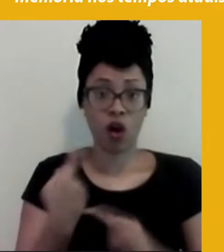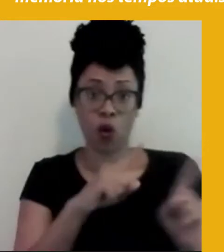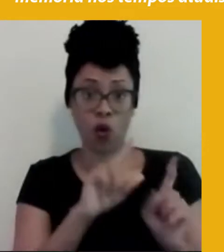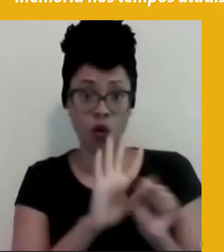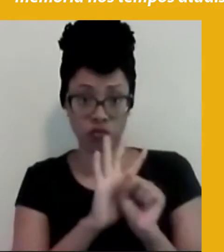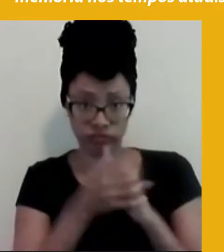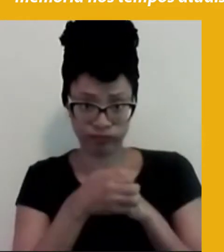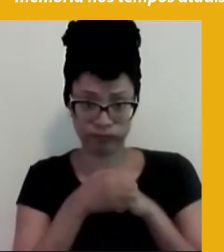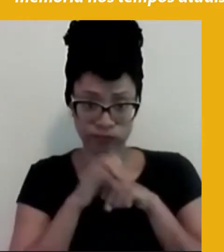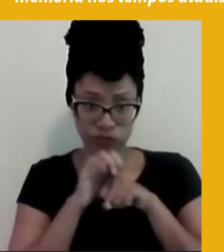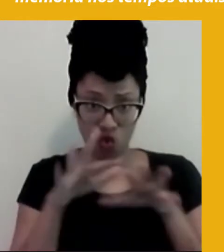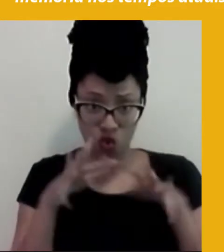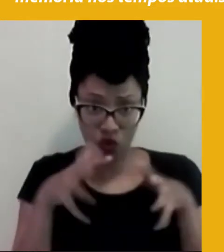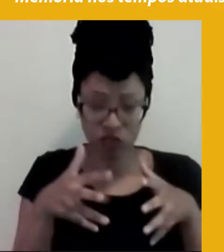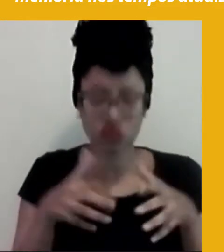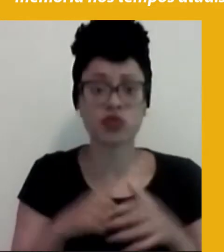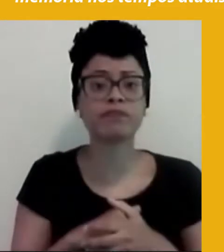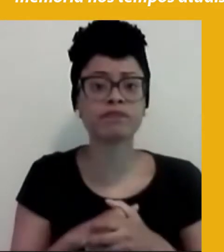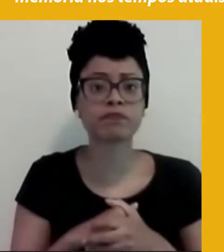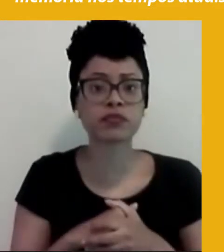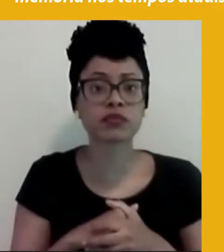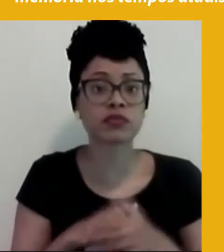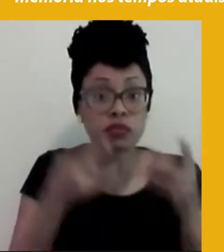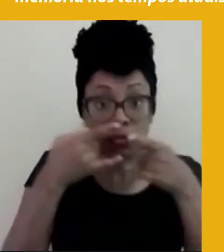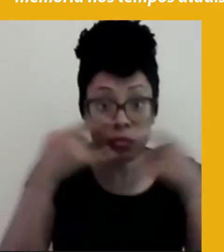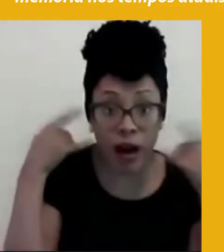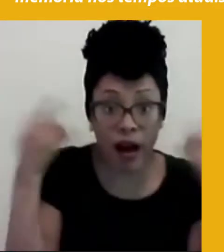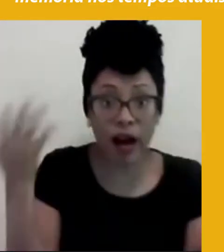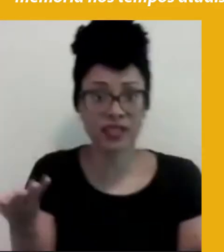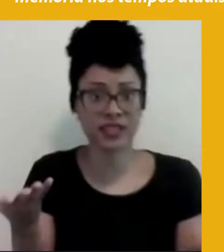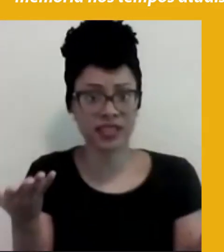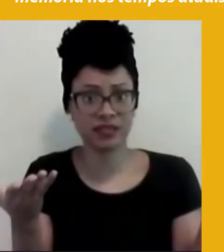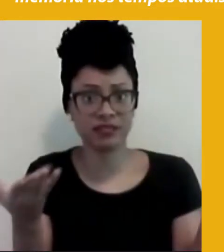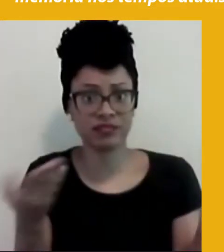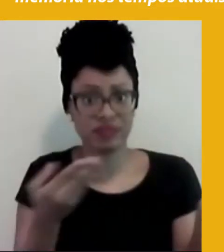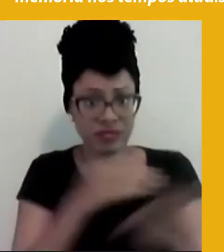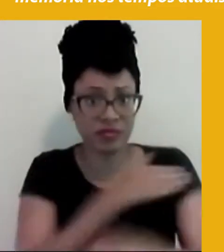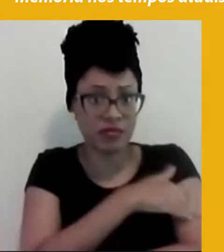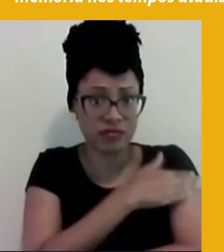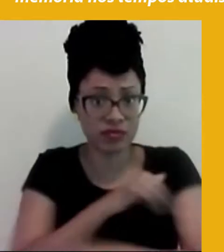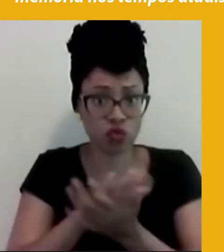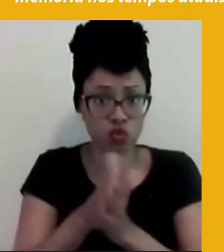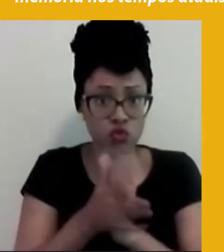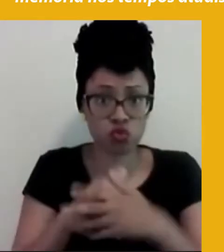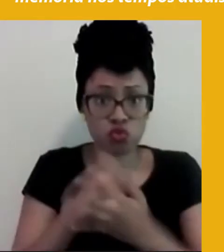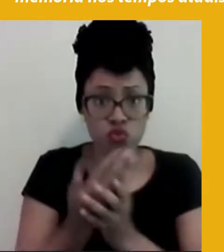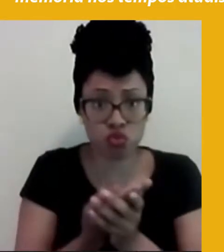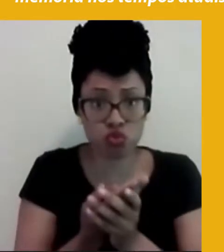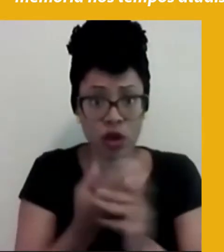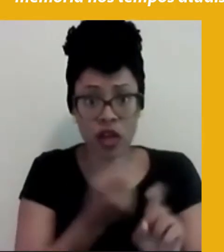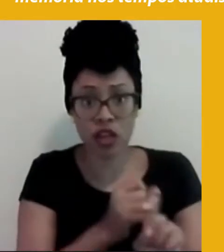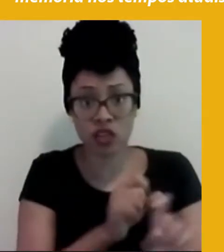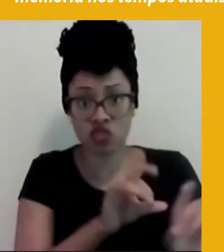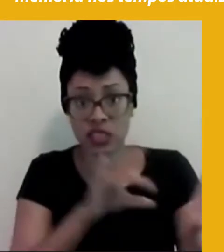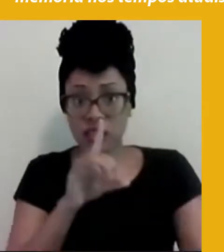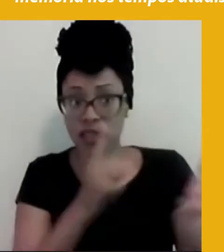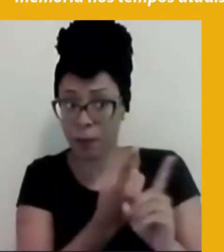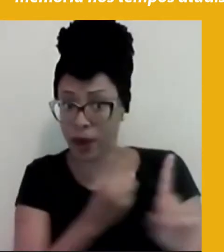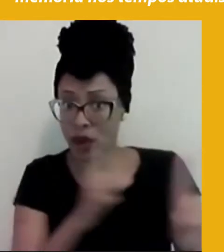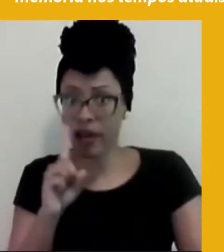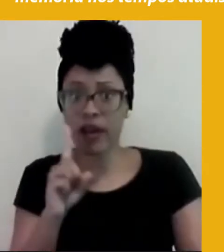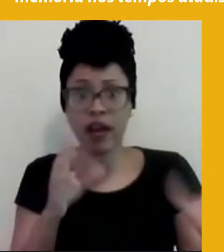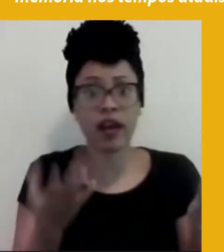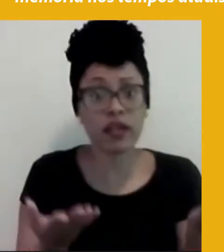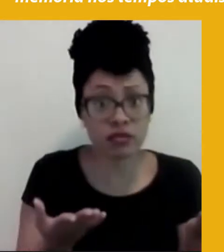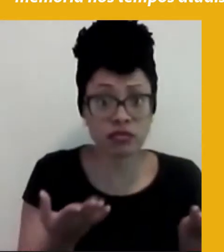Sabendo que uma pessoa está gripada, não se toma nenhum cuidado especial porque ela pode se sentir mal. Né? Ou vai tomar o